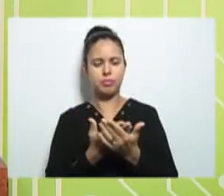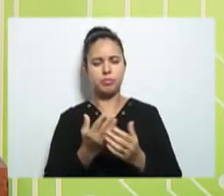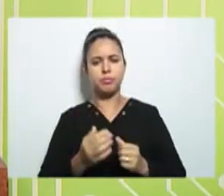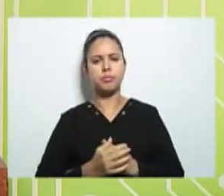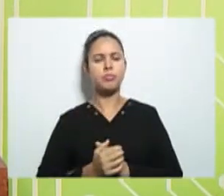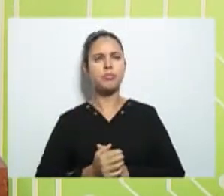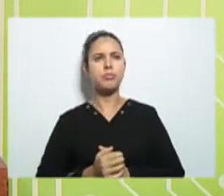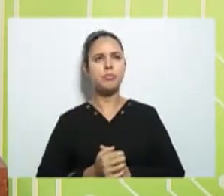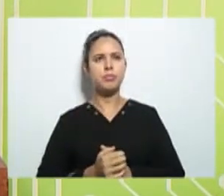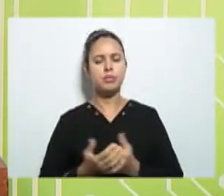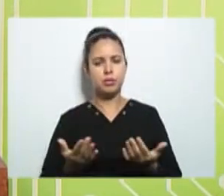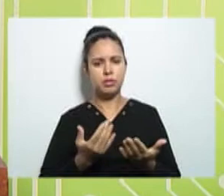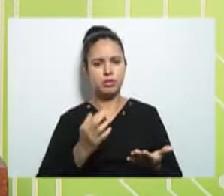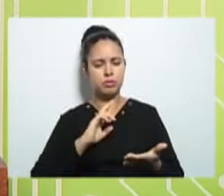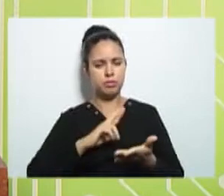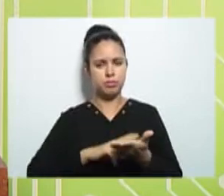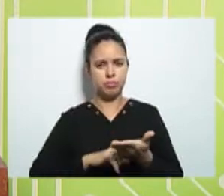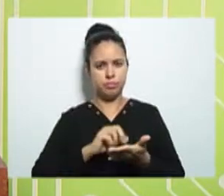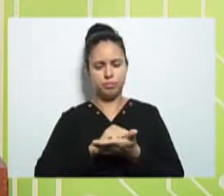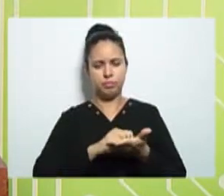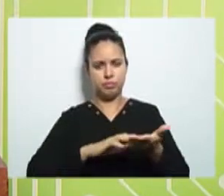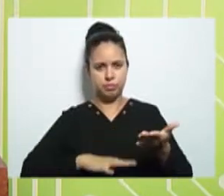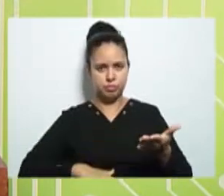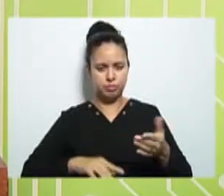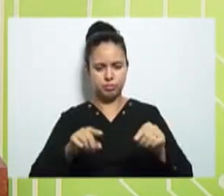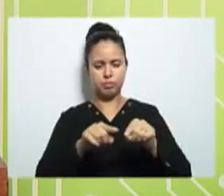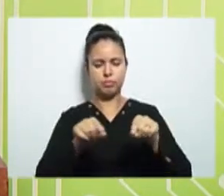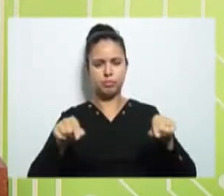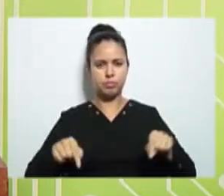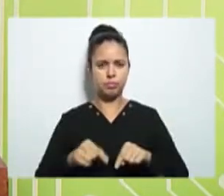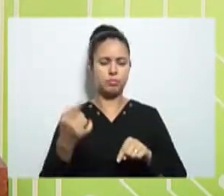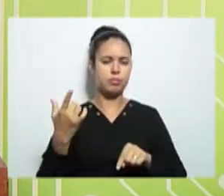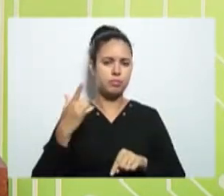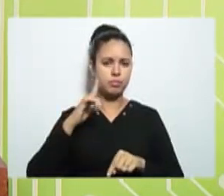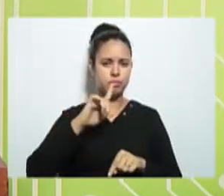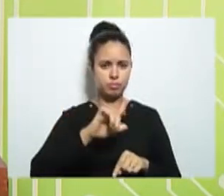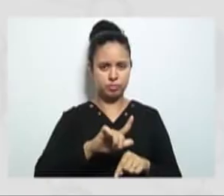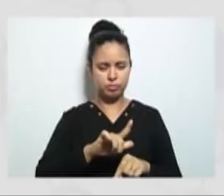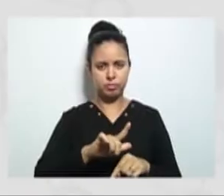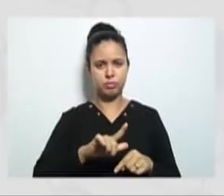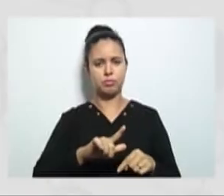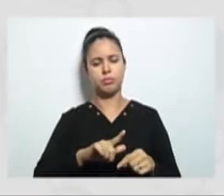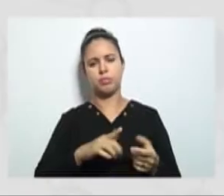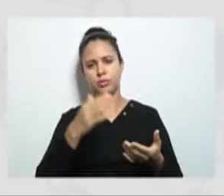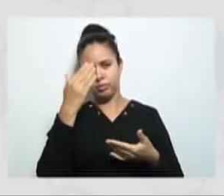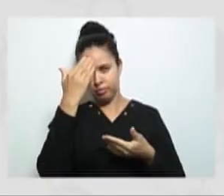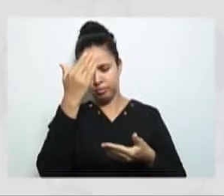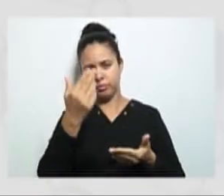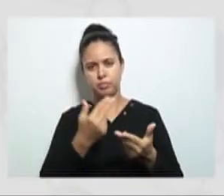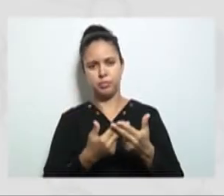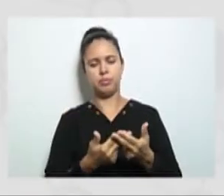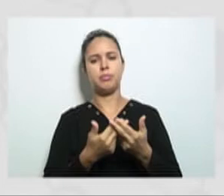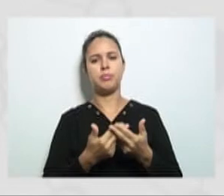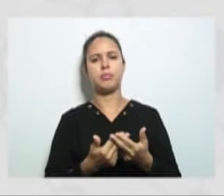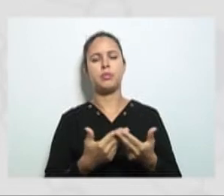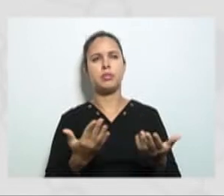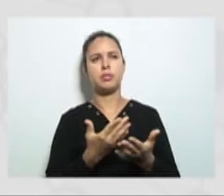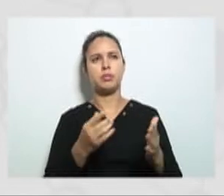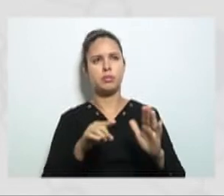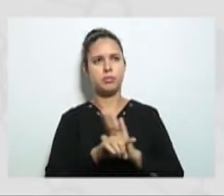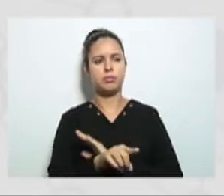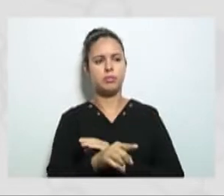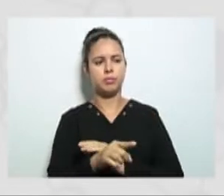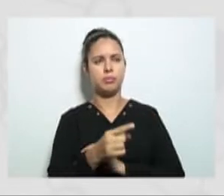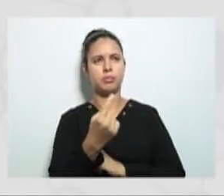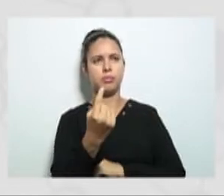a correção da atividade de sala de aula, tá, gente? Agradeço vocês aí a paciência. Então a gente já vai partir aqui para a questão número